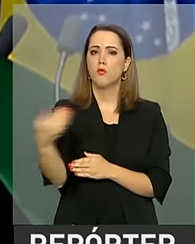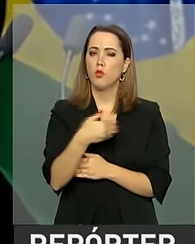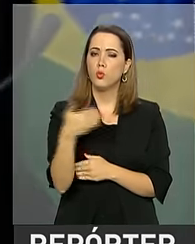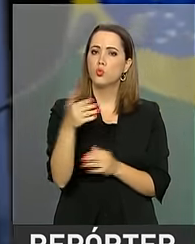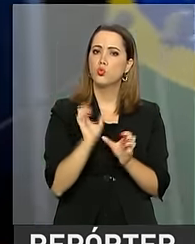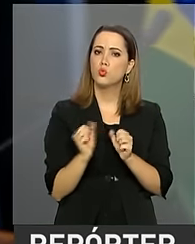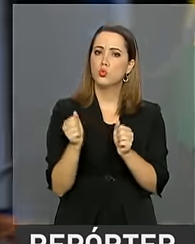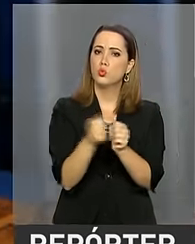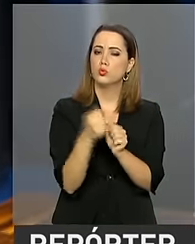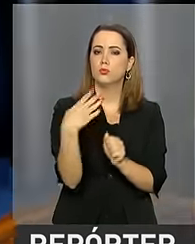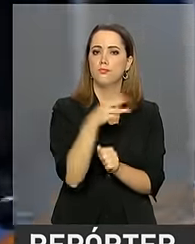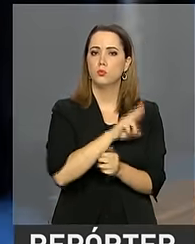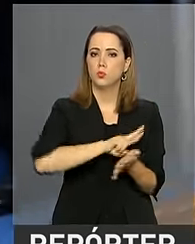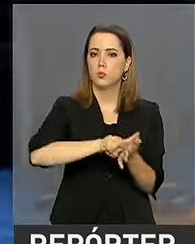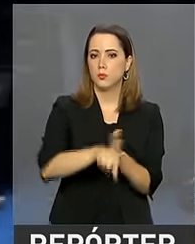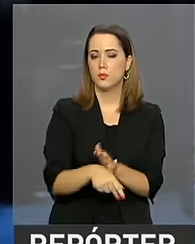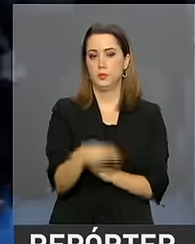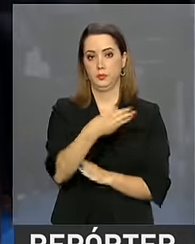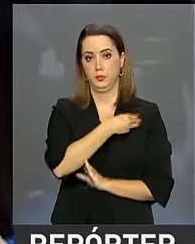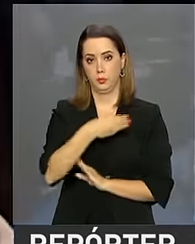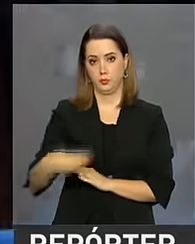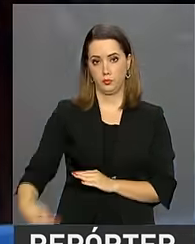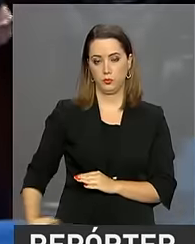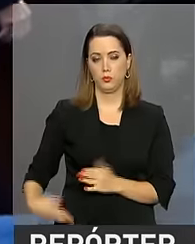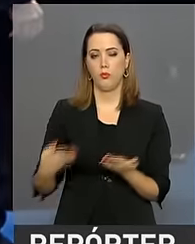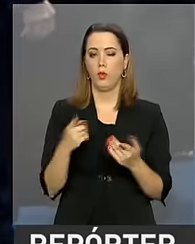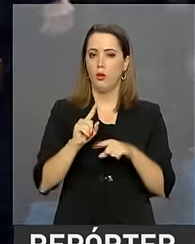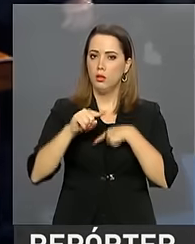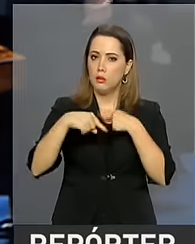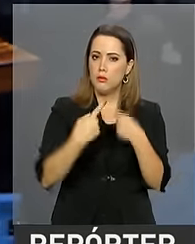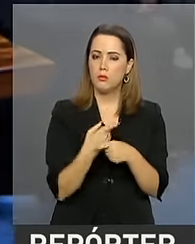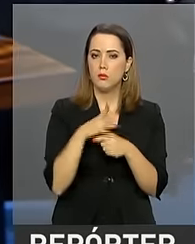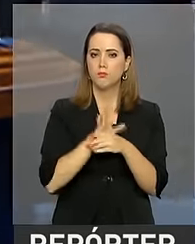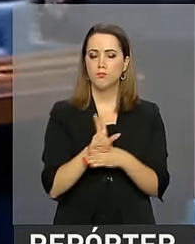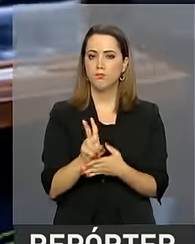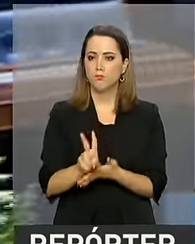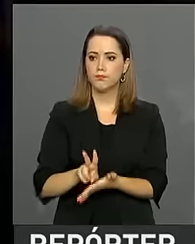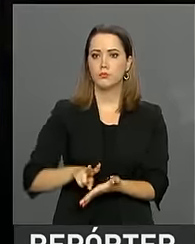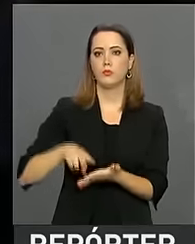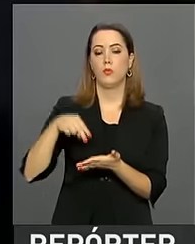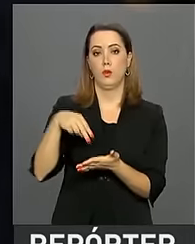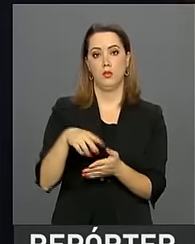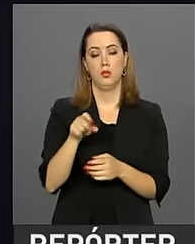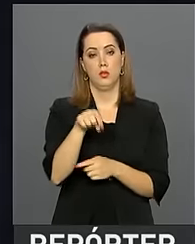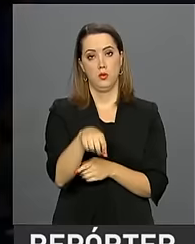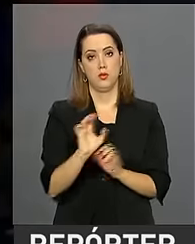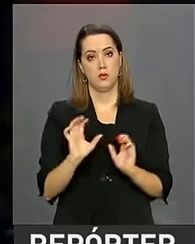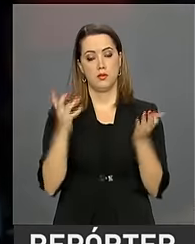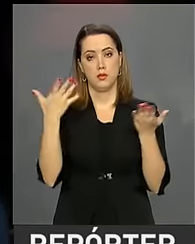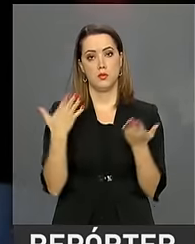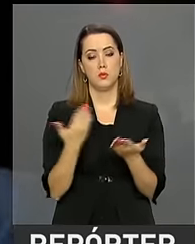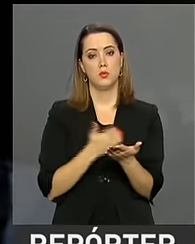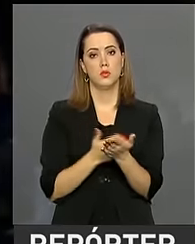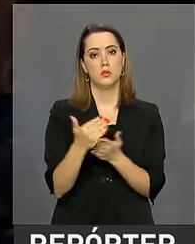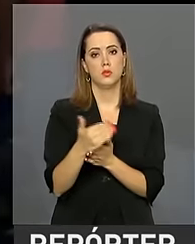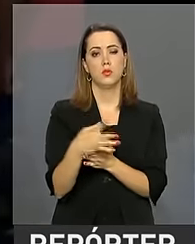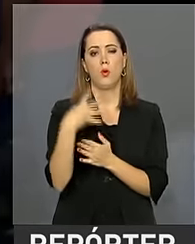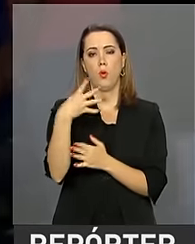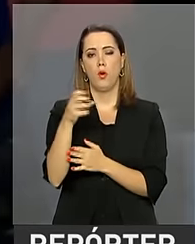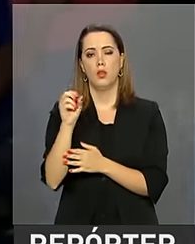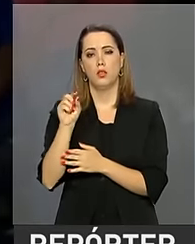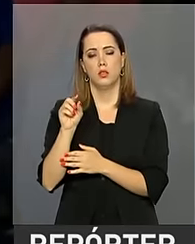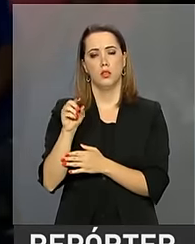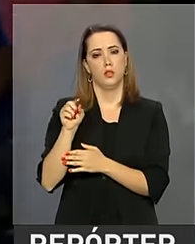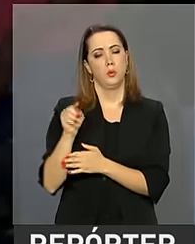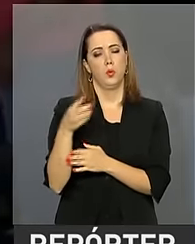de Estado. Bom, depois que chegou aqui ao Congresso, ele foi direto para a presidência do Senado Federal. A cerimônia de posse começou às 4h40 da